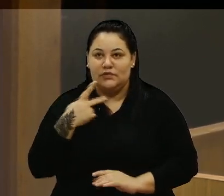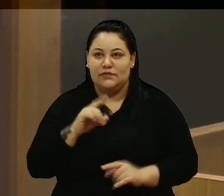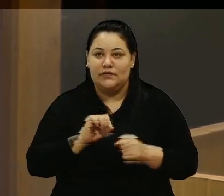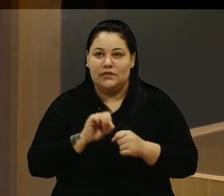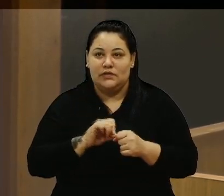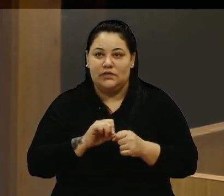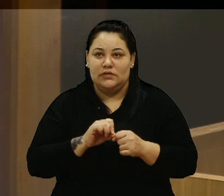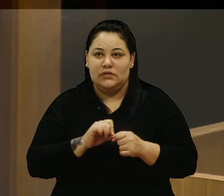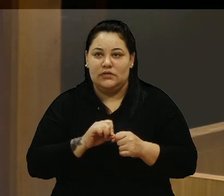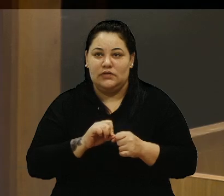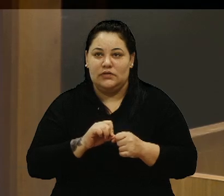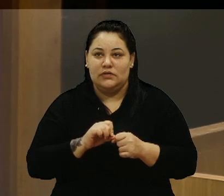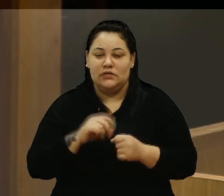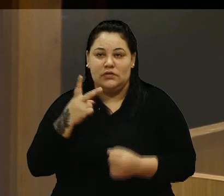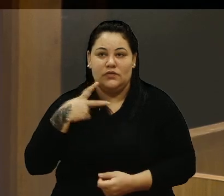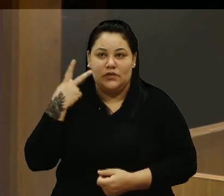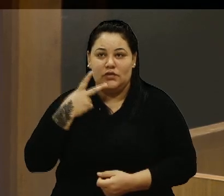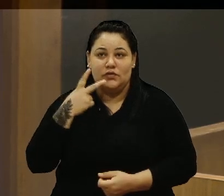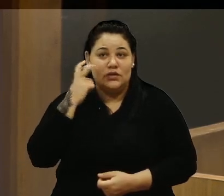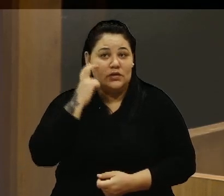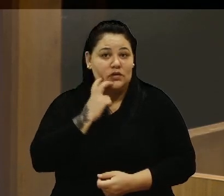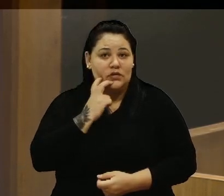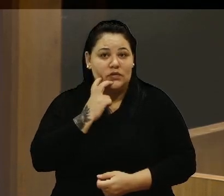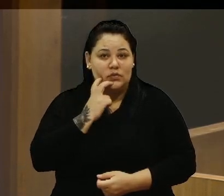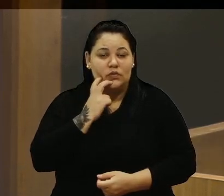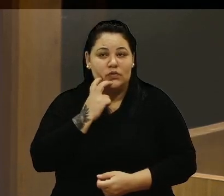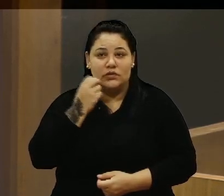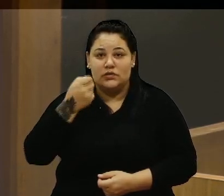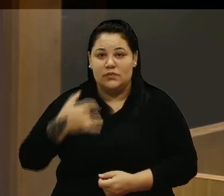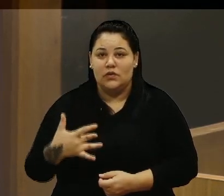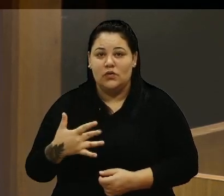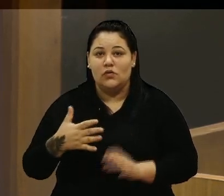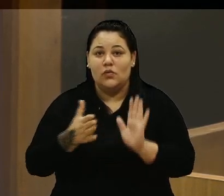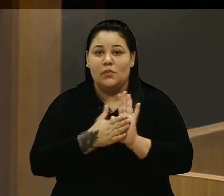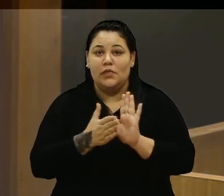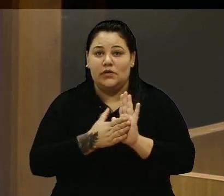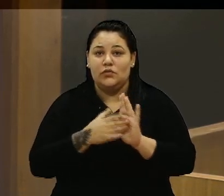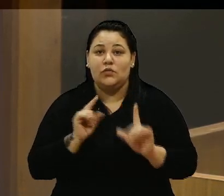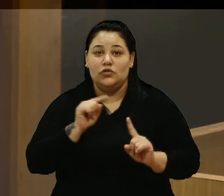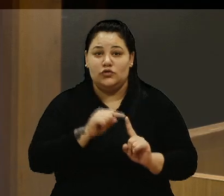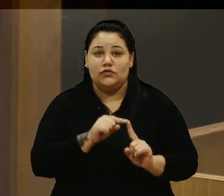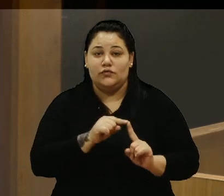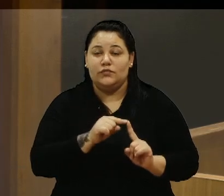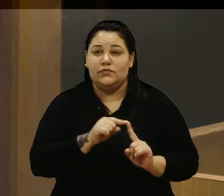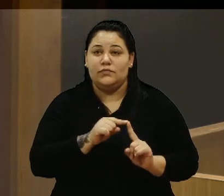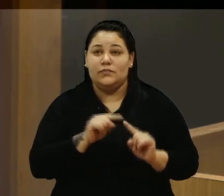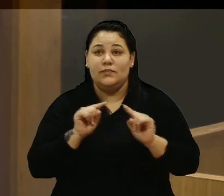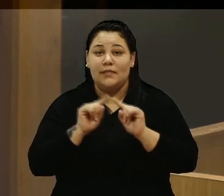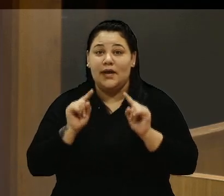vereador passou para nós aqui, o vereador Daniel, passou os planos pretendidos. Mas nós